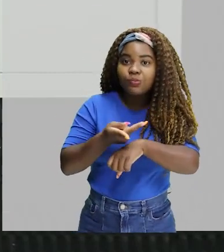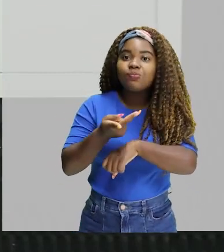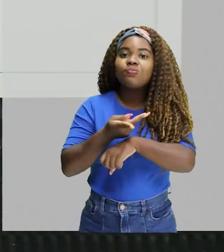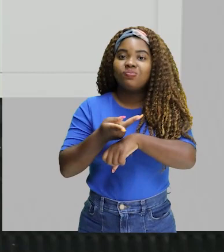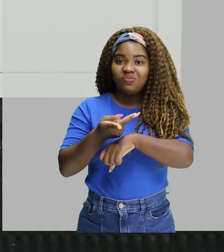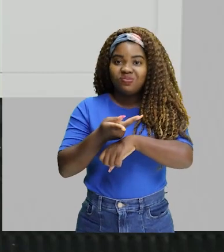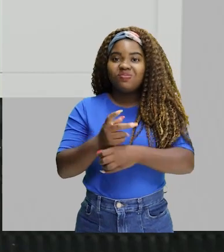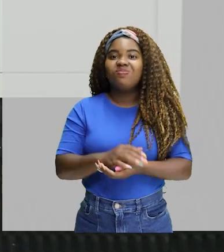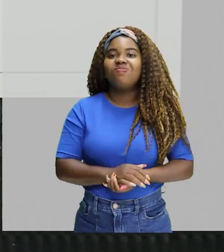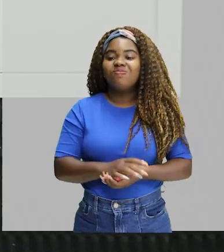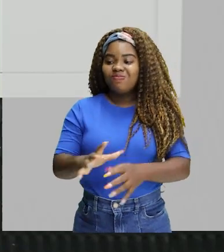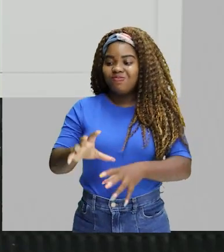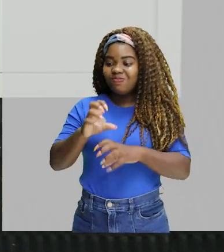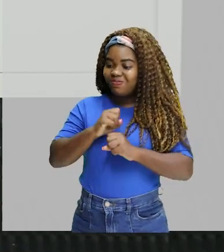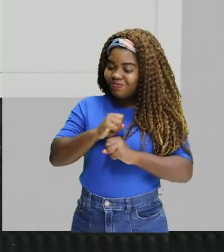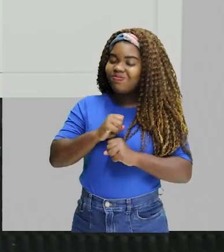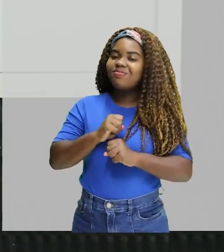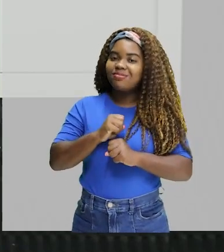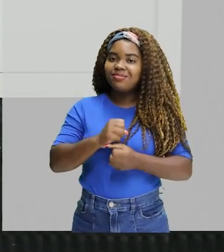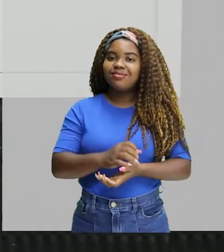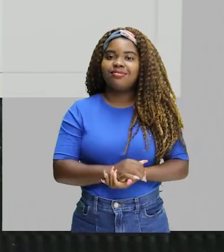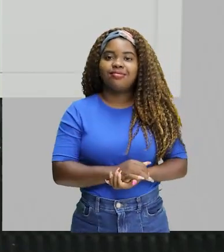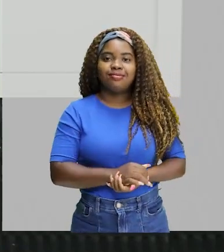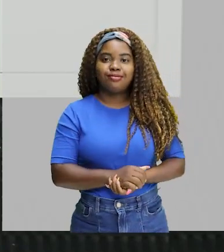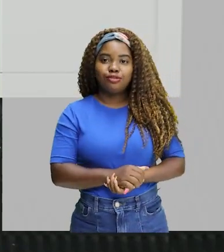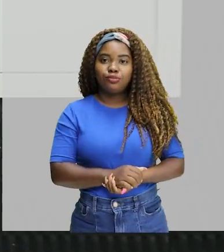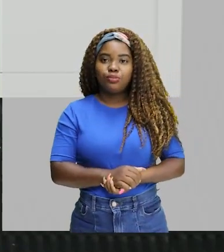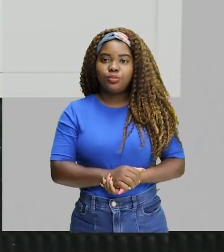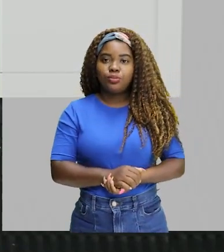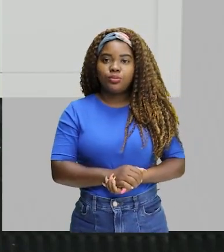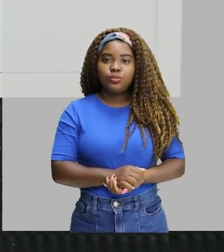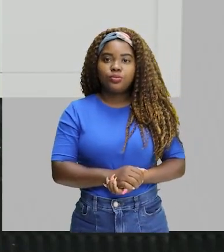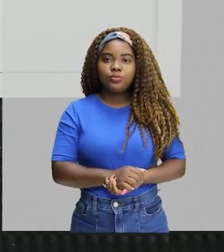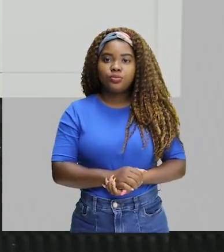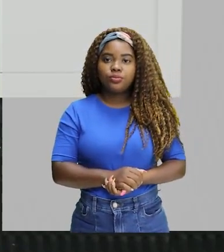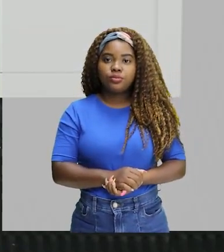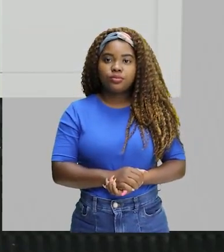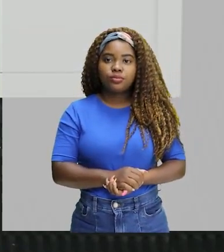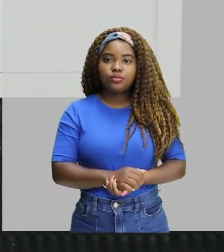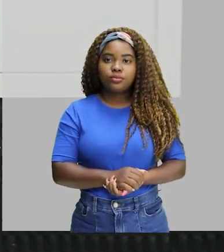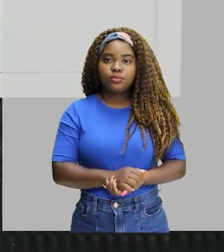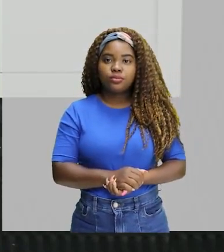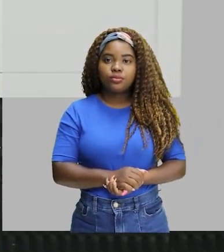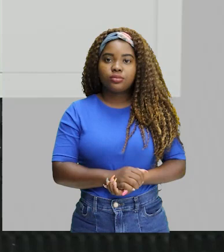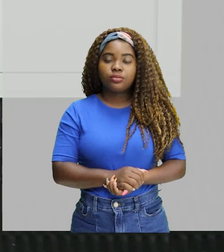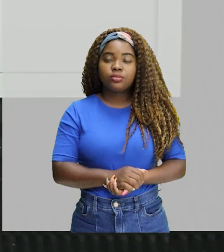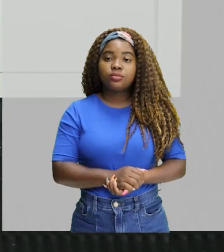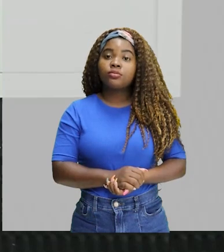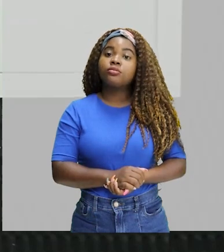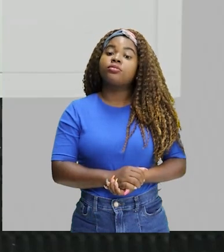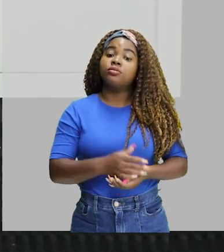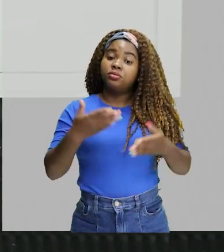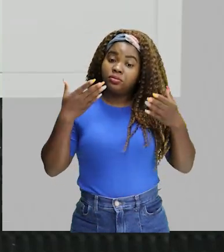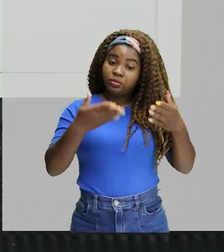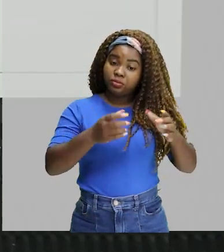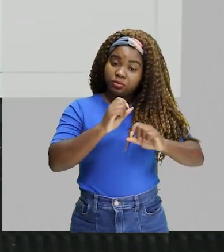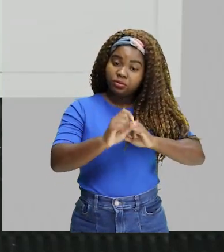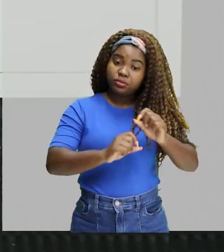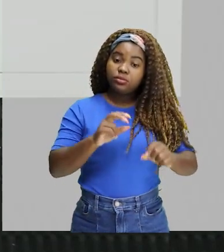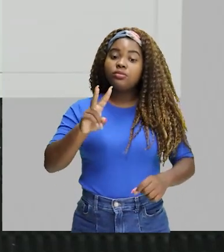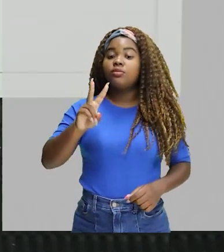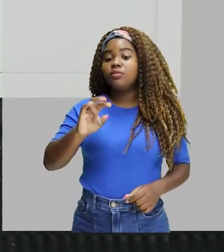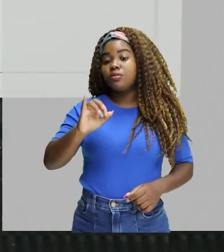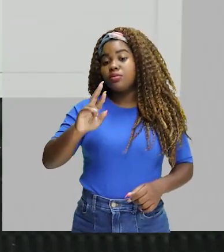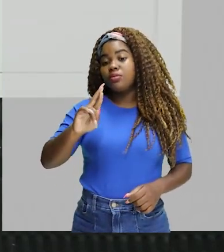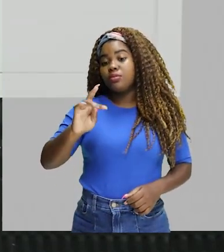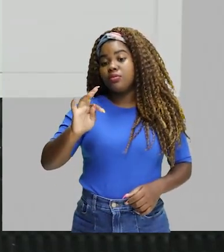busca pelas virtudes, ok? E aqui nós vamos destacar uma virtude